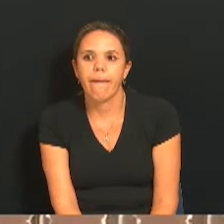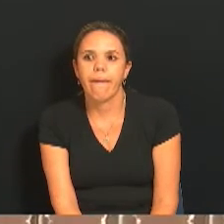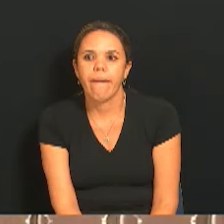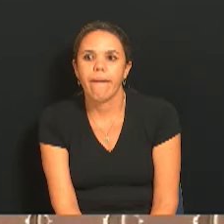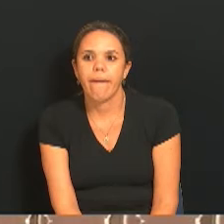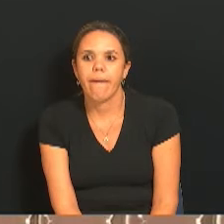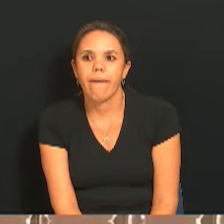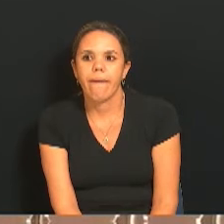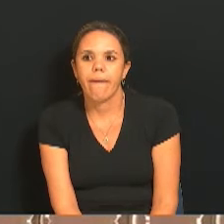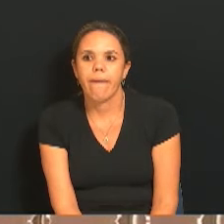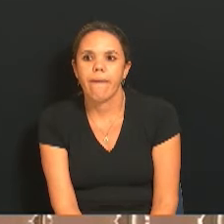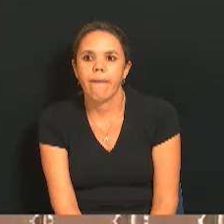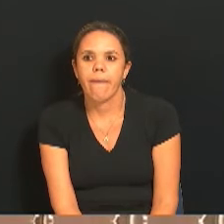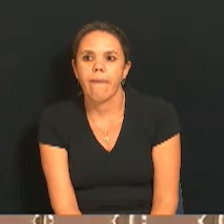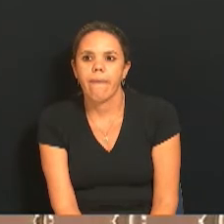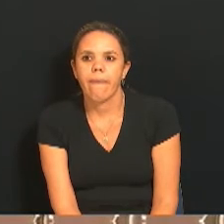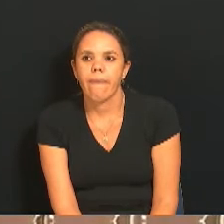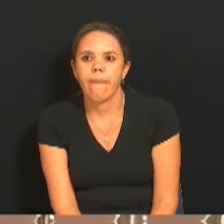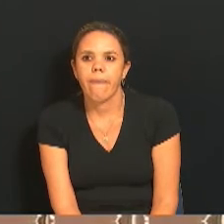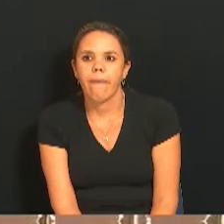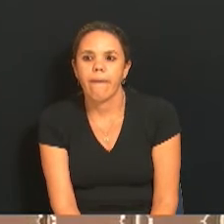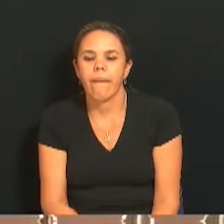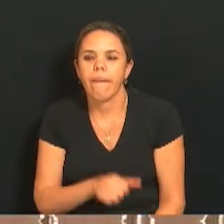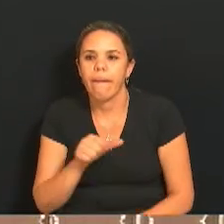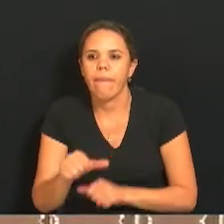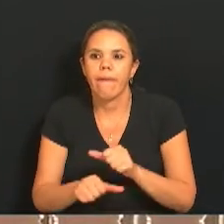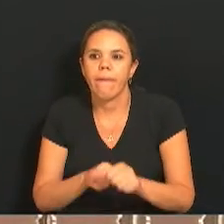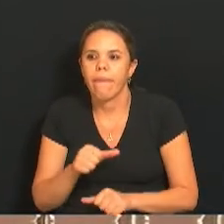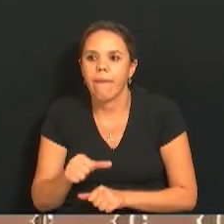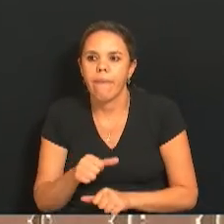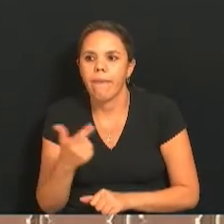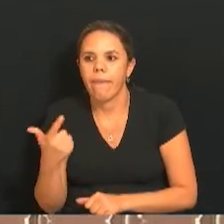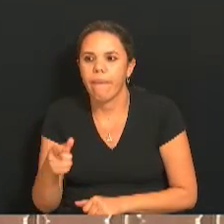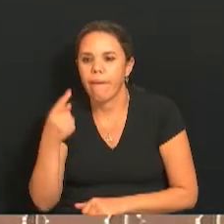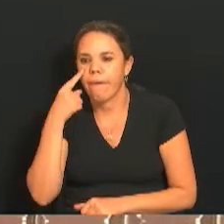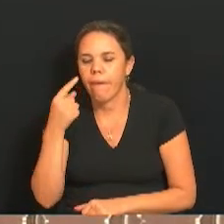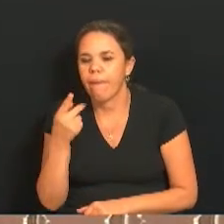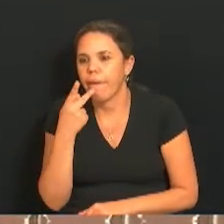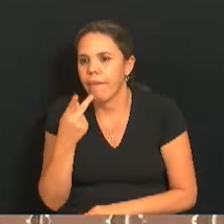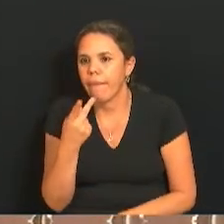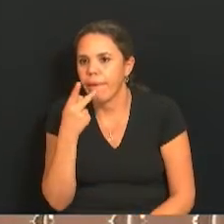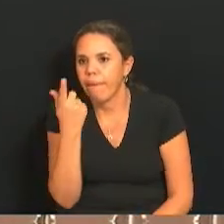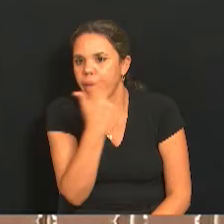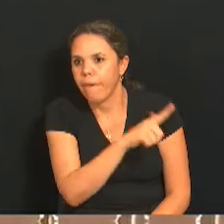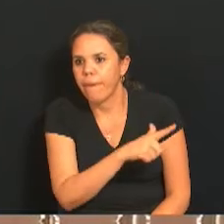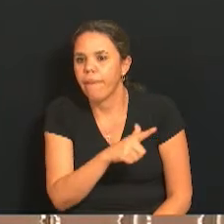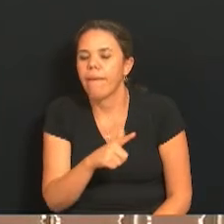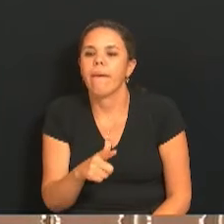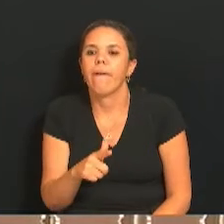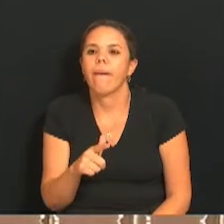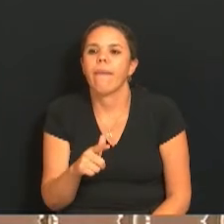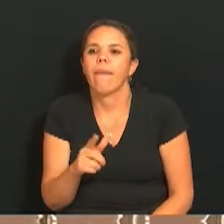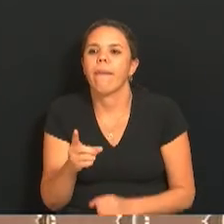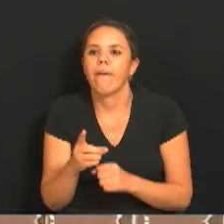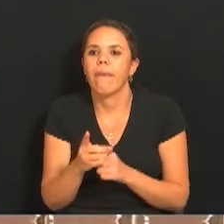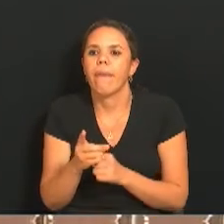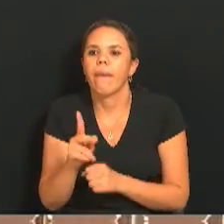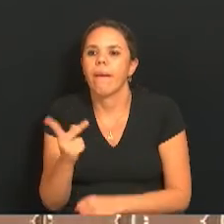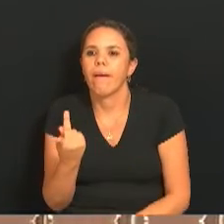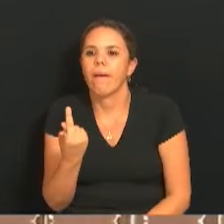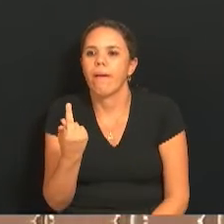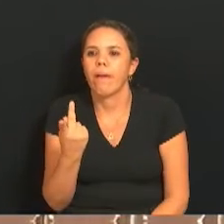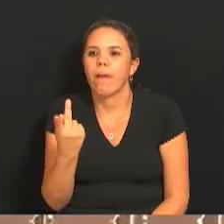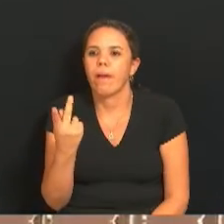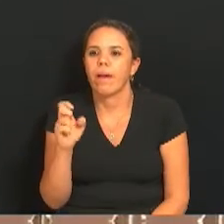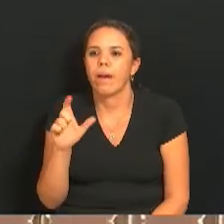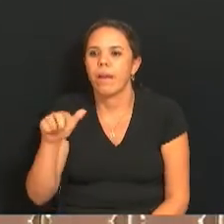Posso fazer, comandante, posso fazer uma alteração? Ver se eu falo com a doutora Maria Helena, e aí a